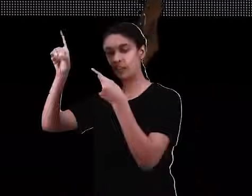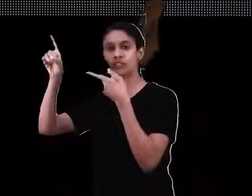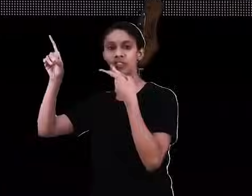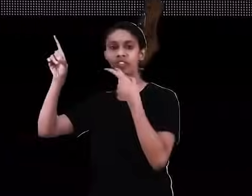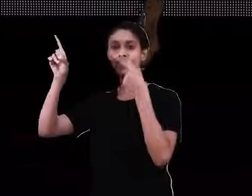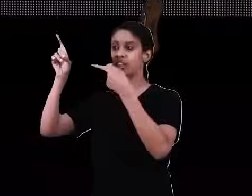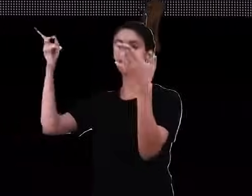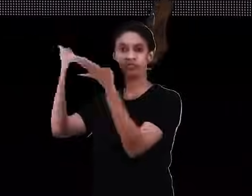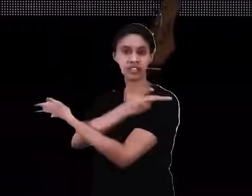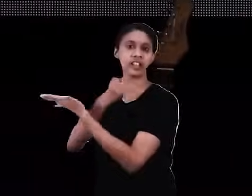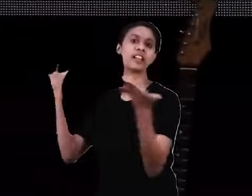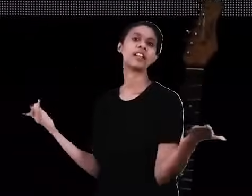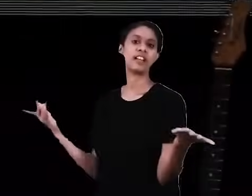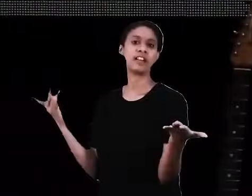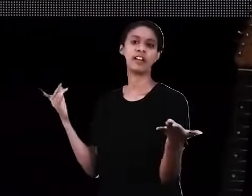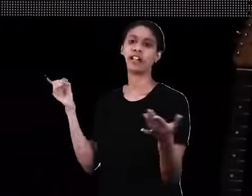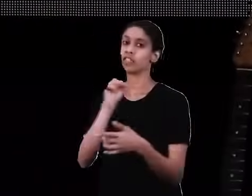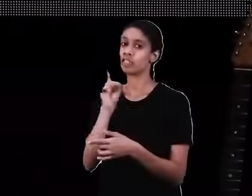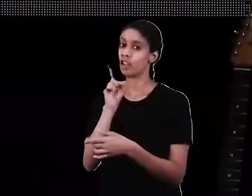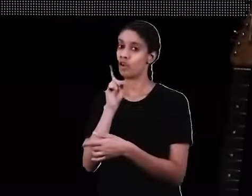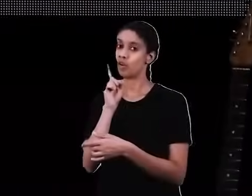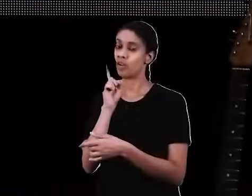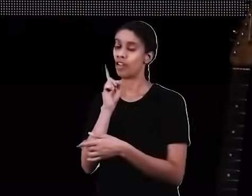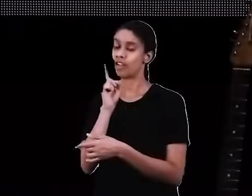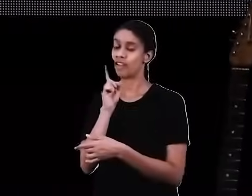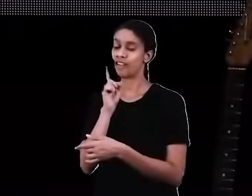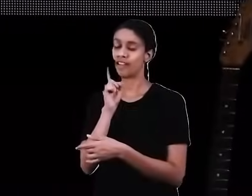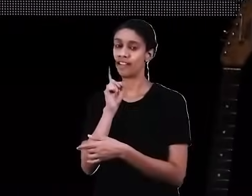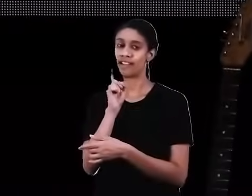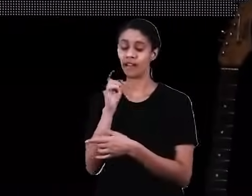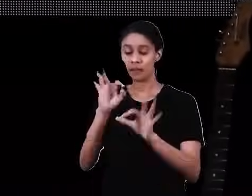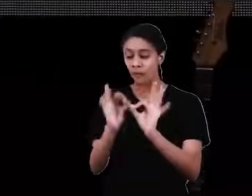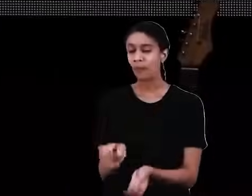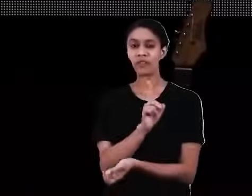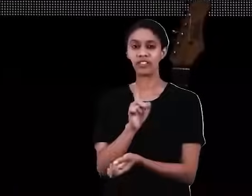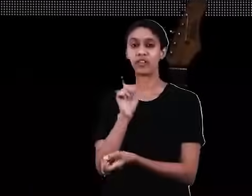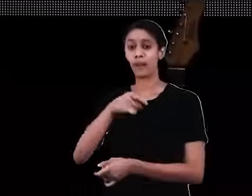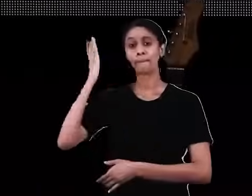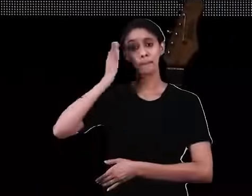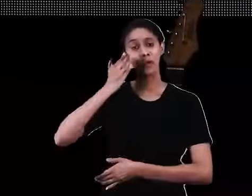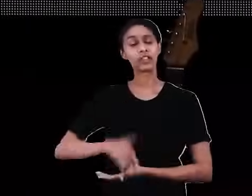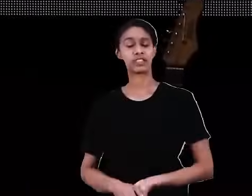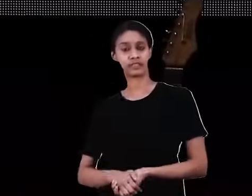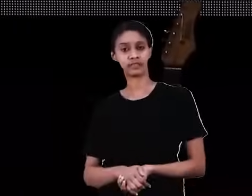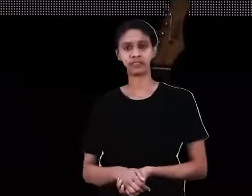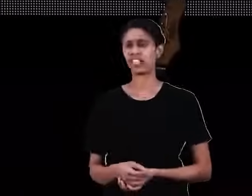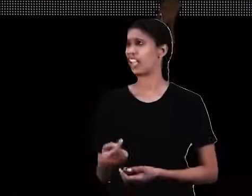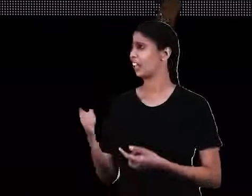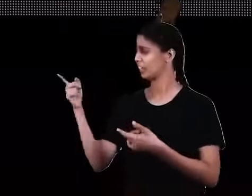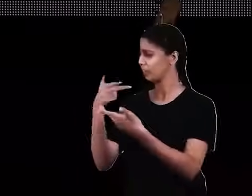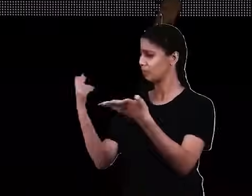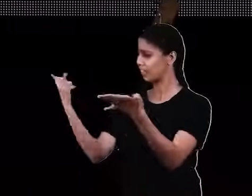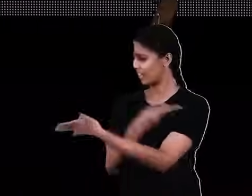é estupidez, não é humildade depreciar a si próprio. Eu nunca vou pegar esse desenho e dizer, um negócio mais